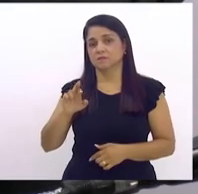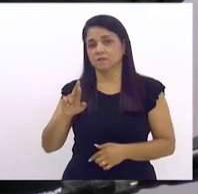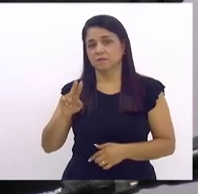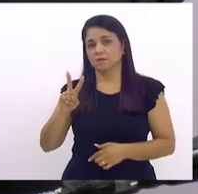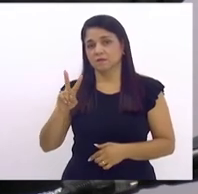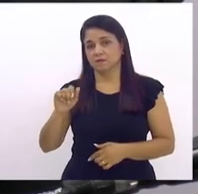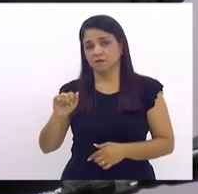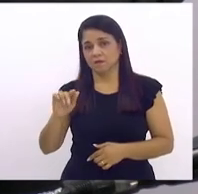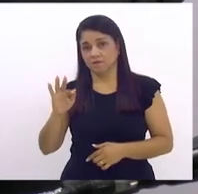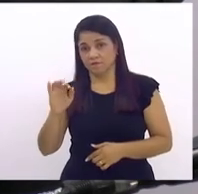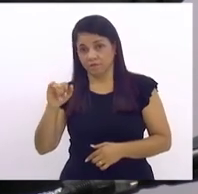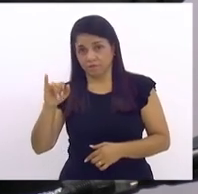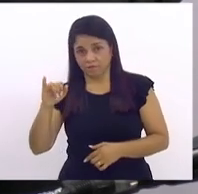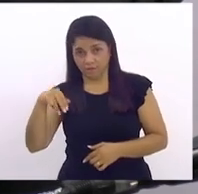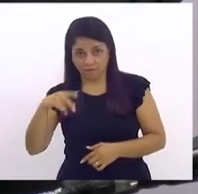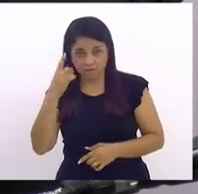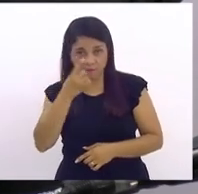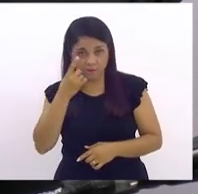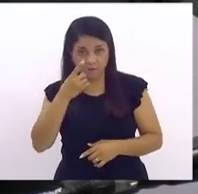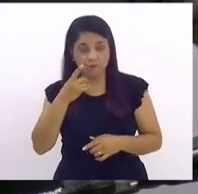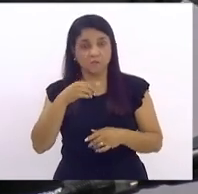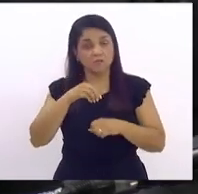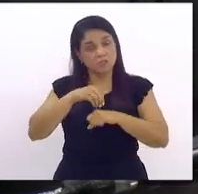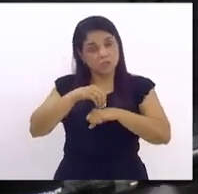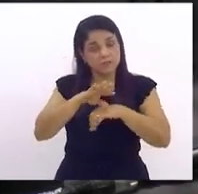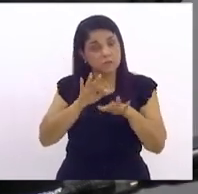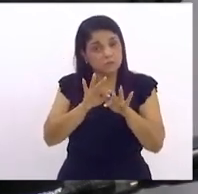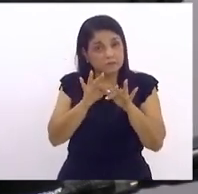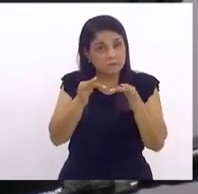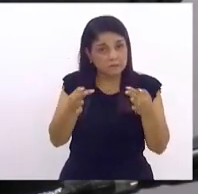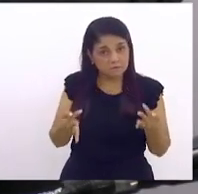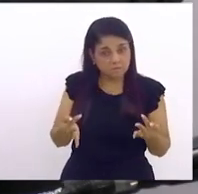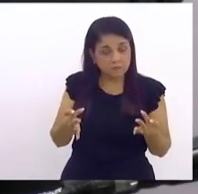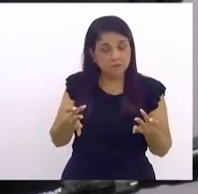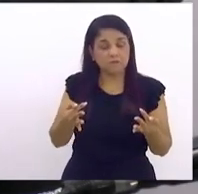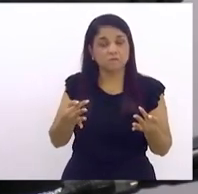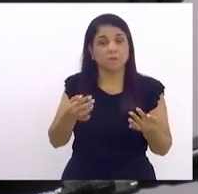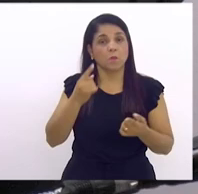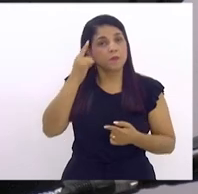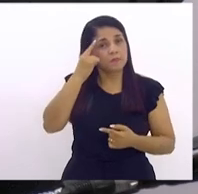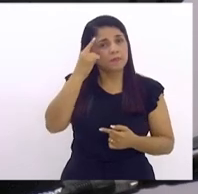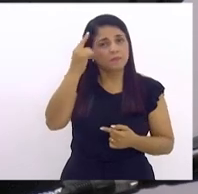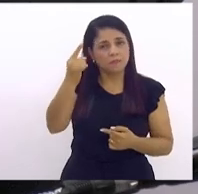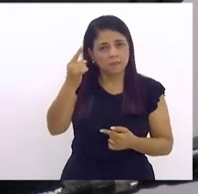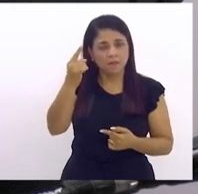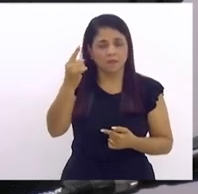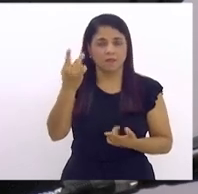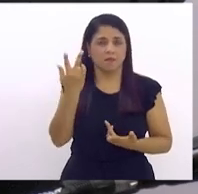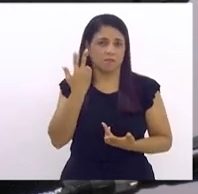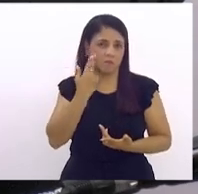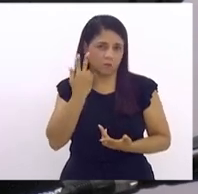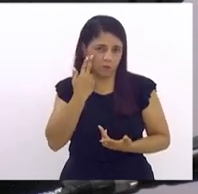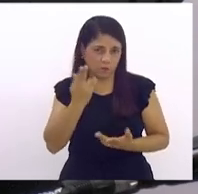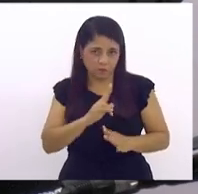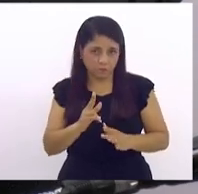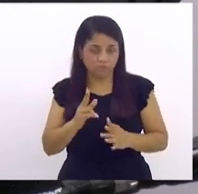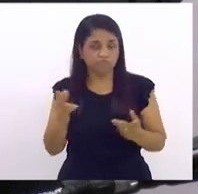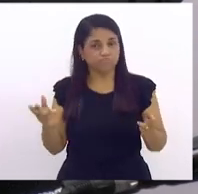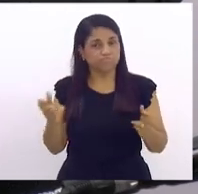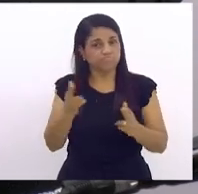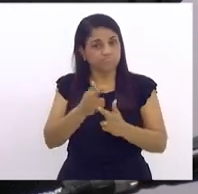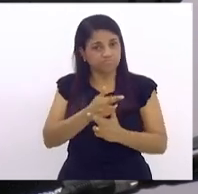as indicações simples me parecem simples por natureza. Elas são uma ideia e que fazem